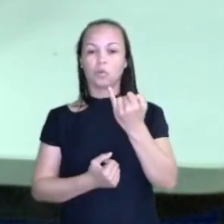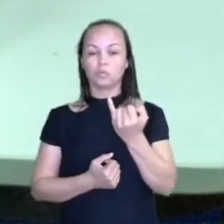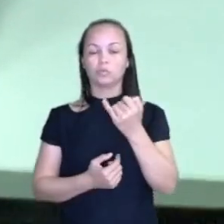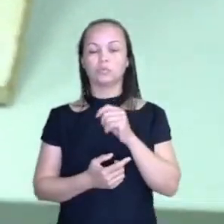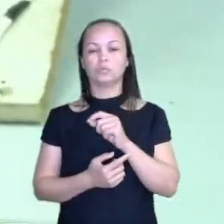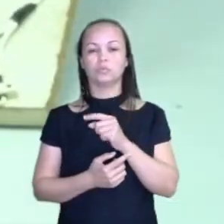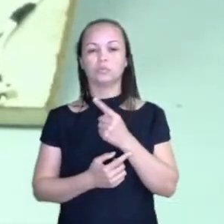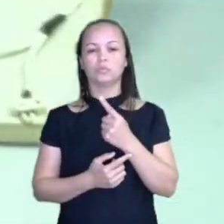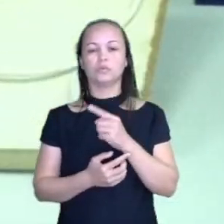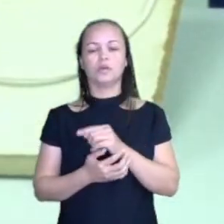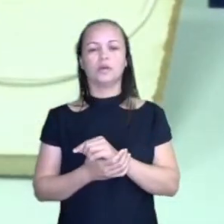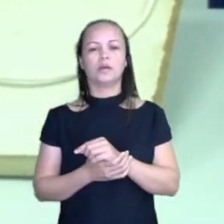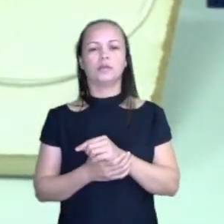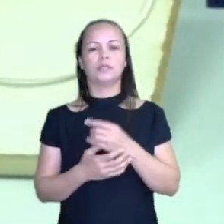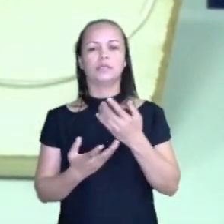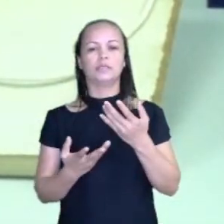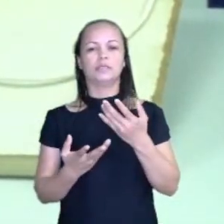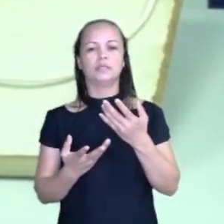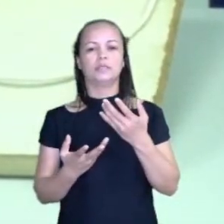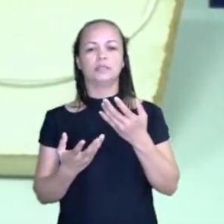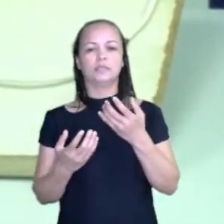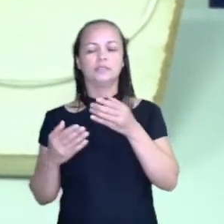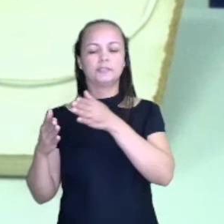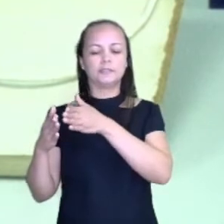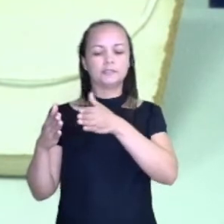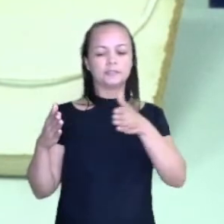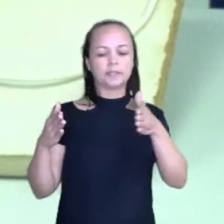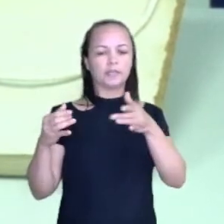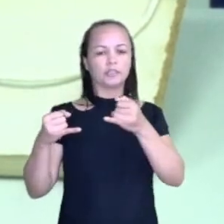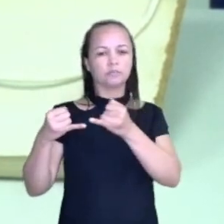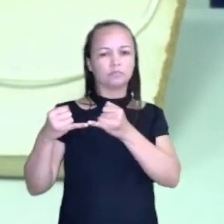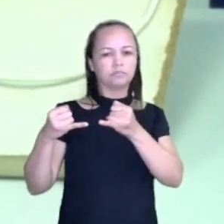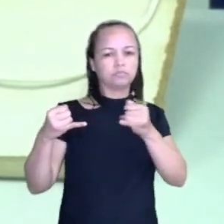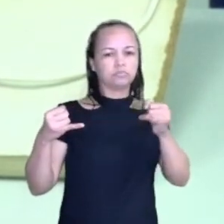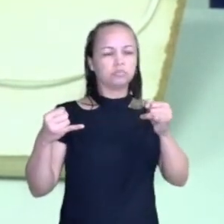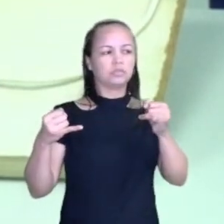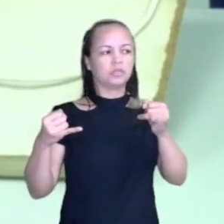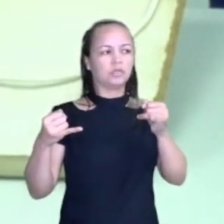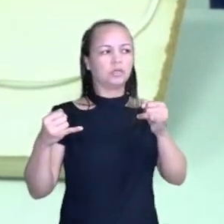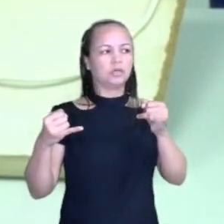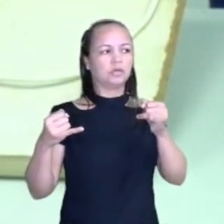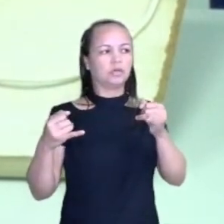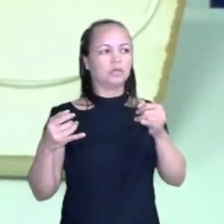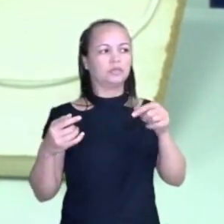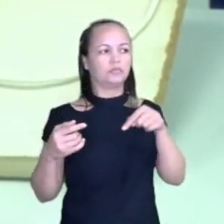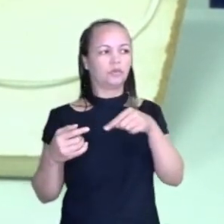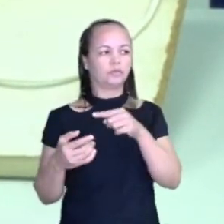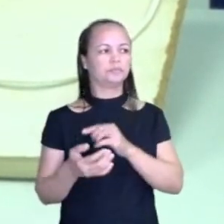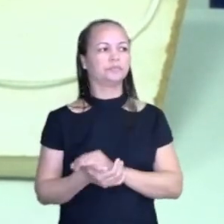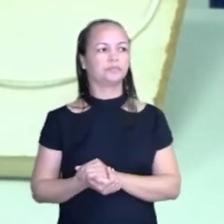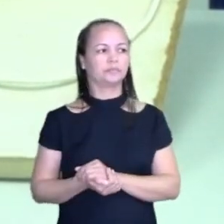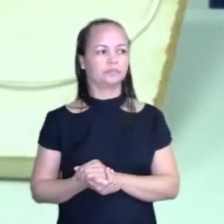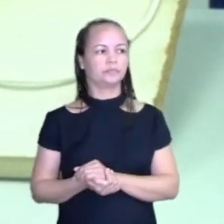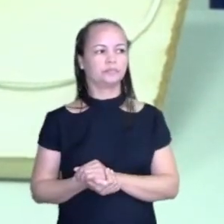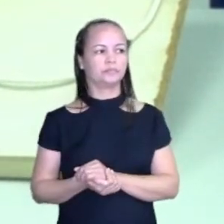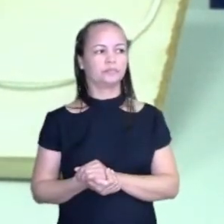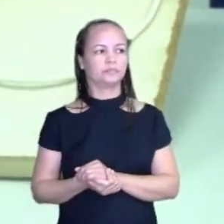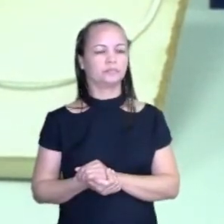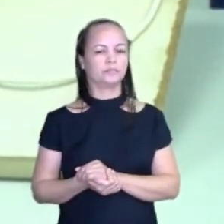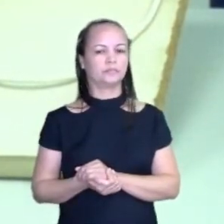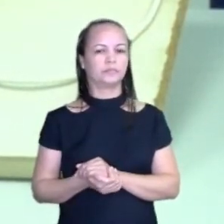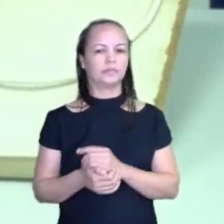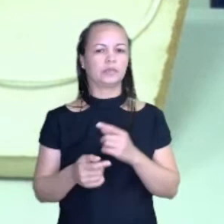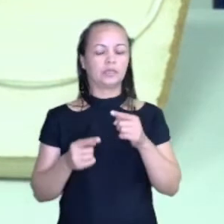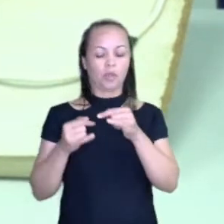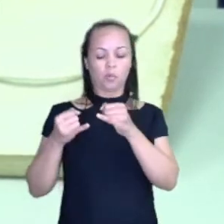aqui é ligado aqui tá segue caminho e volta passo por segundo Sócrates